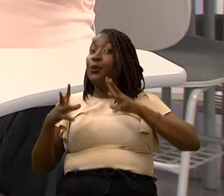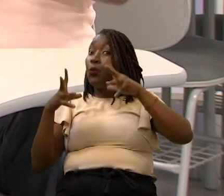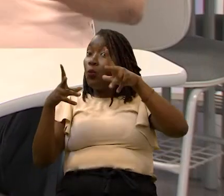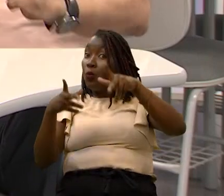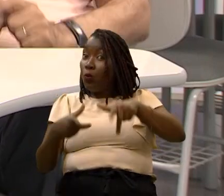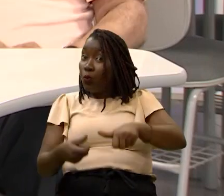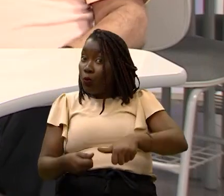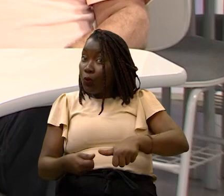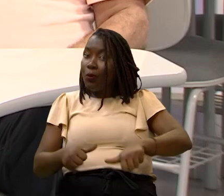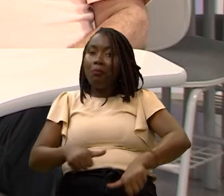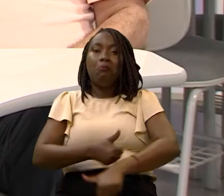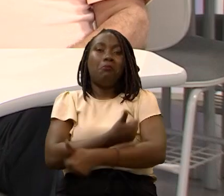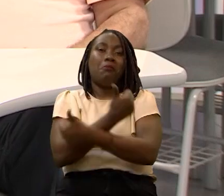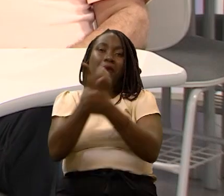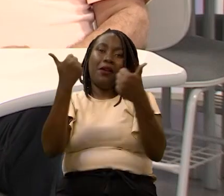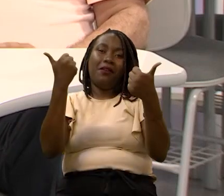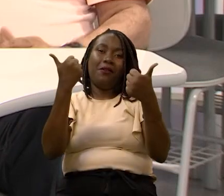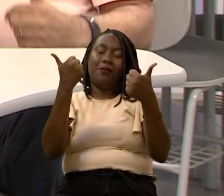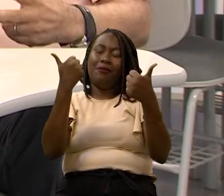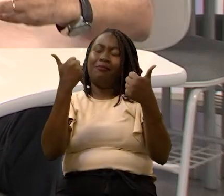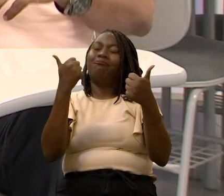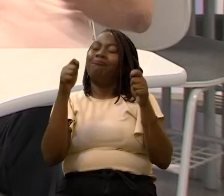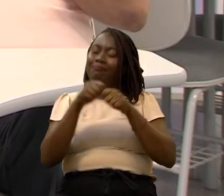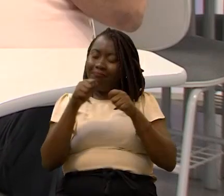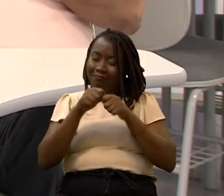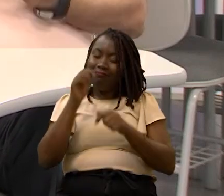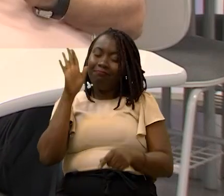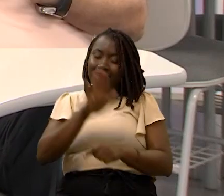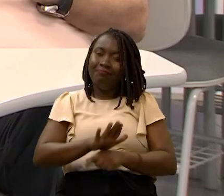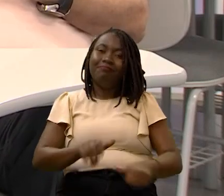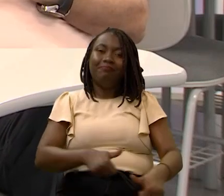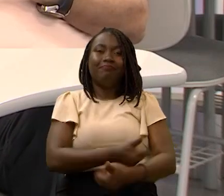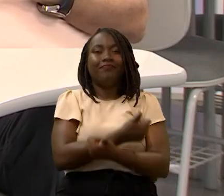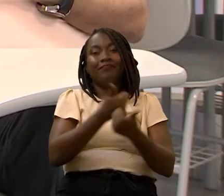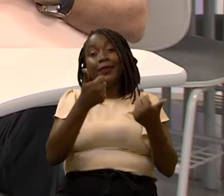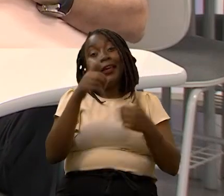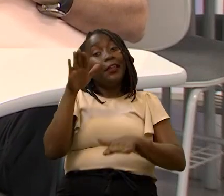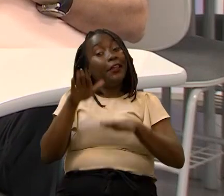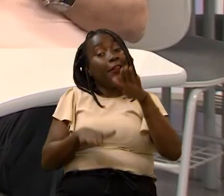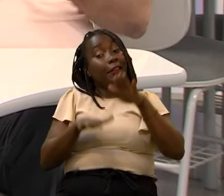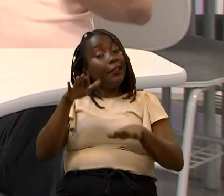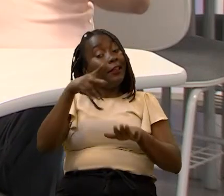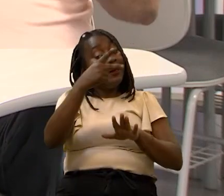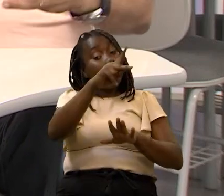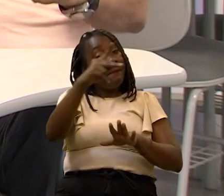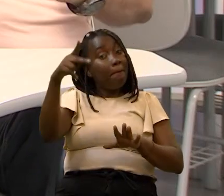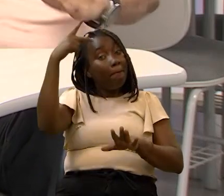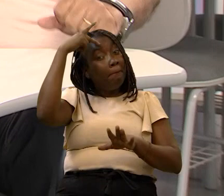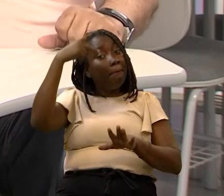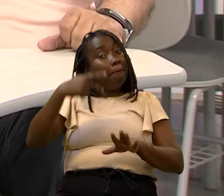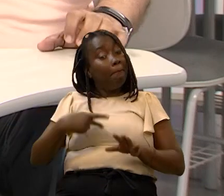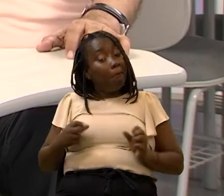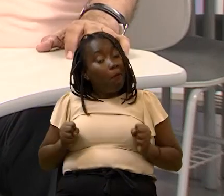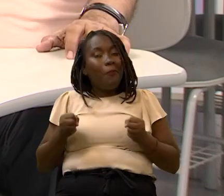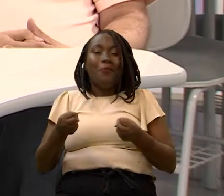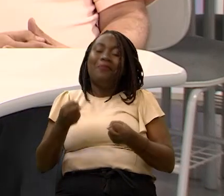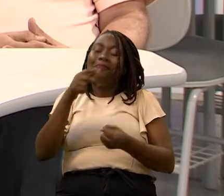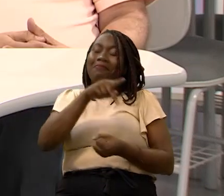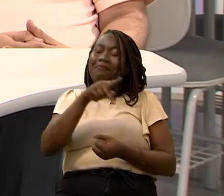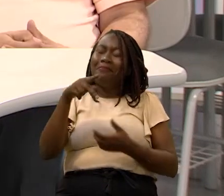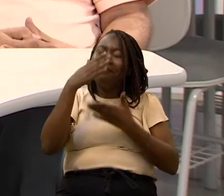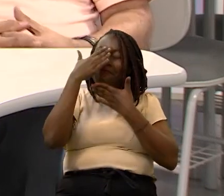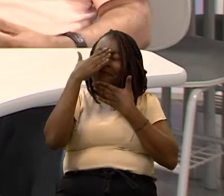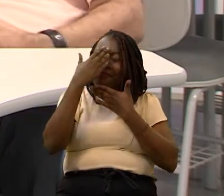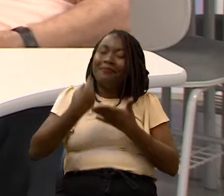transformar esse mundo melhor, fazer com que ele seja melhor. Depende da iniciativa de cada um de nós.